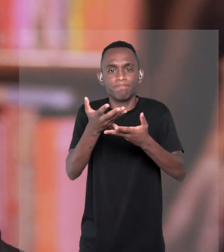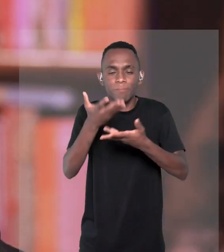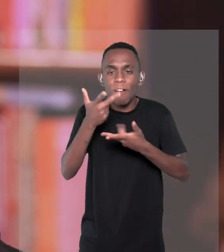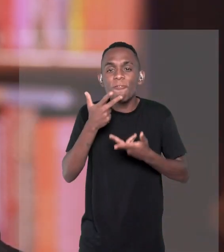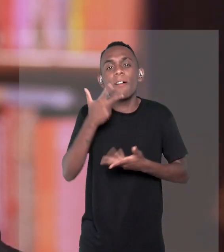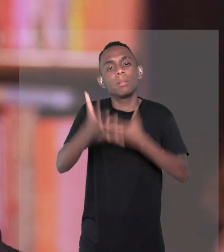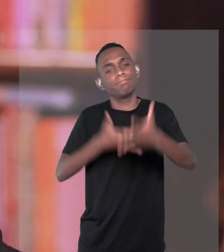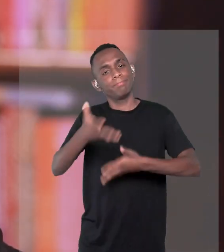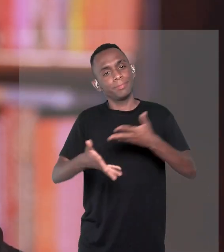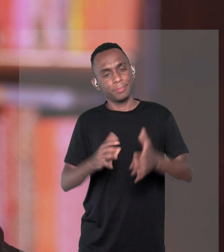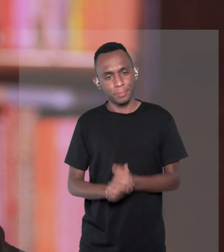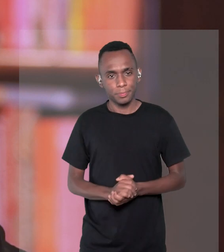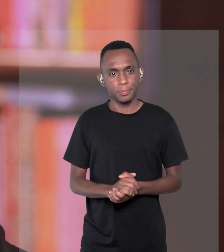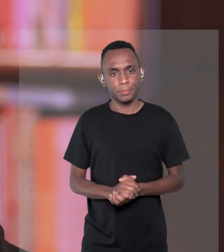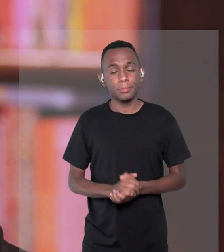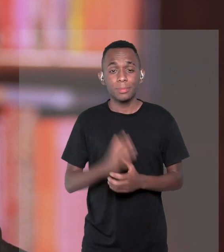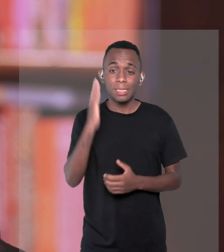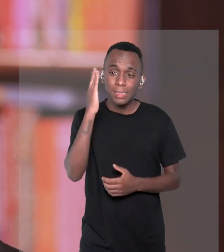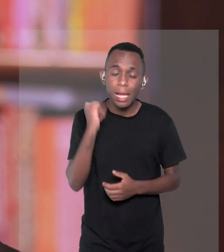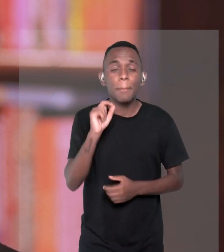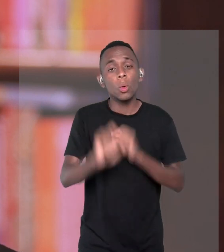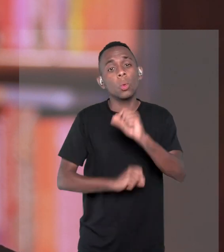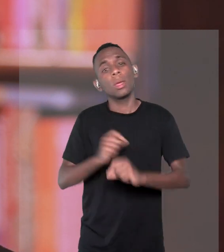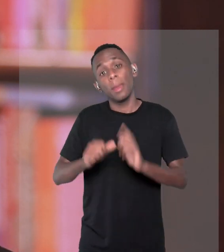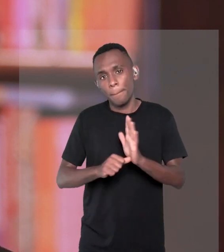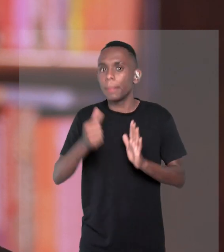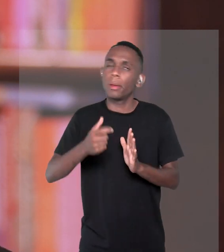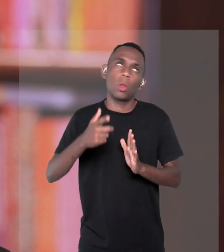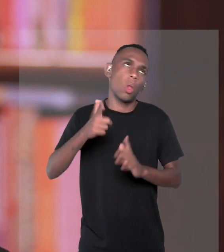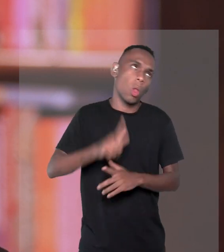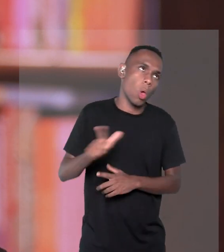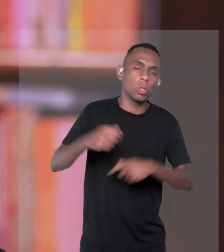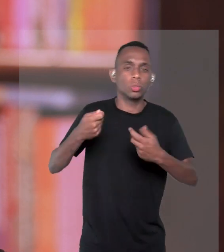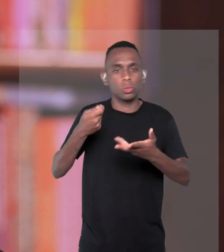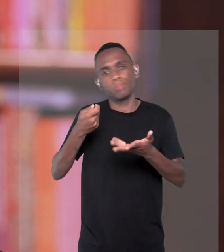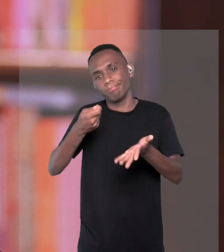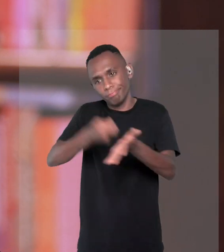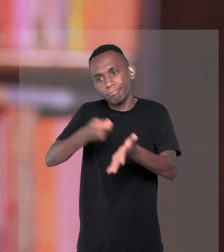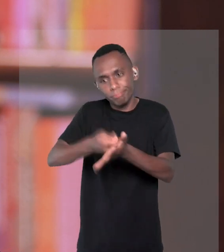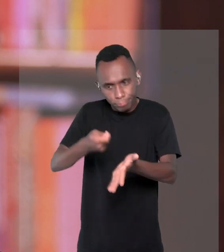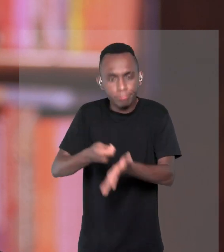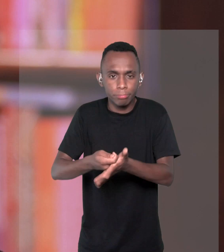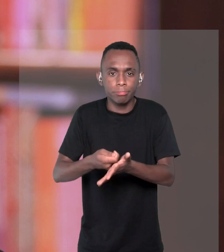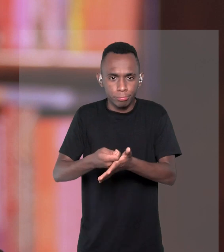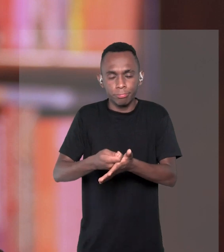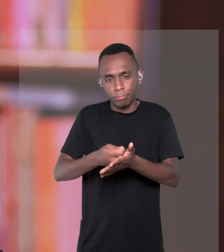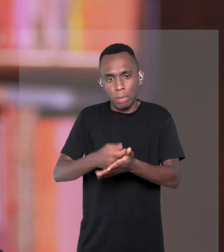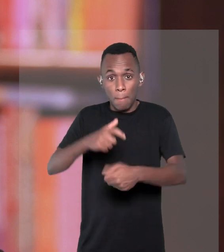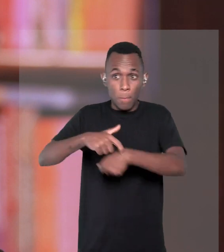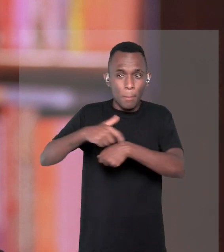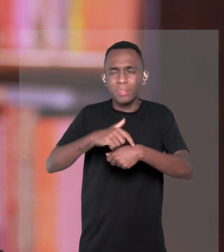a importância da palavra. Sabe que ela é... primeiro, ela é